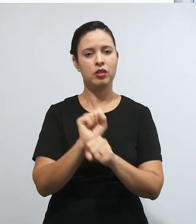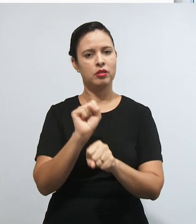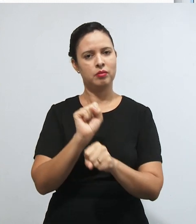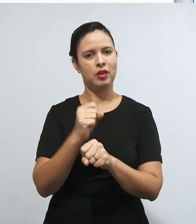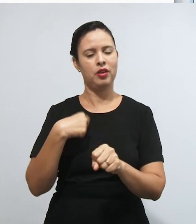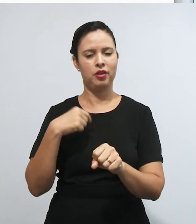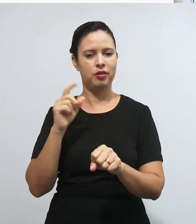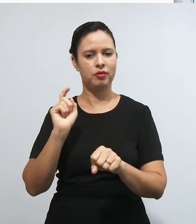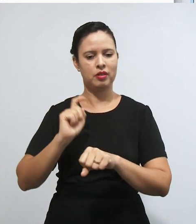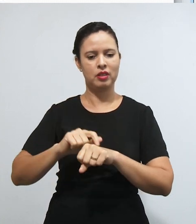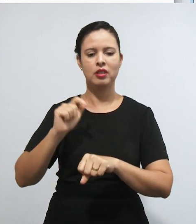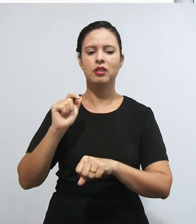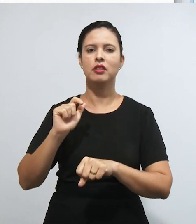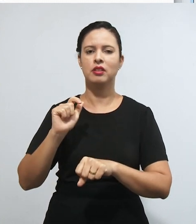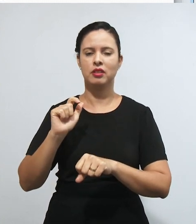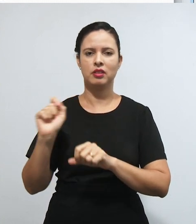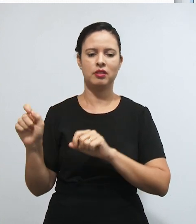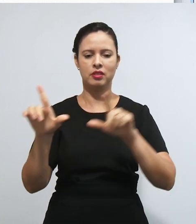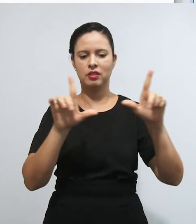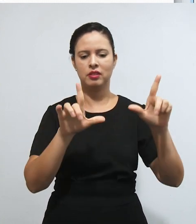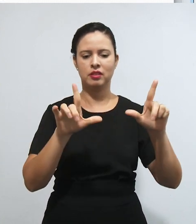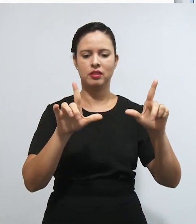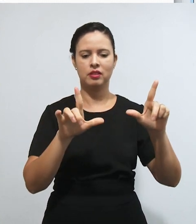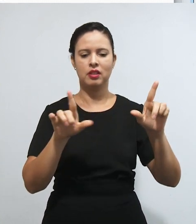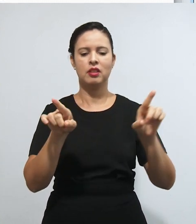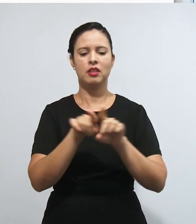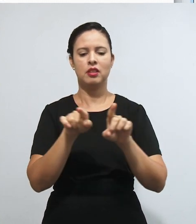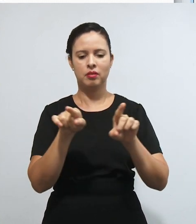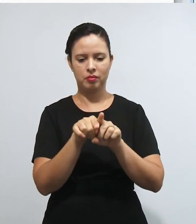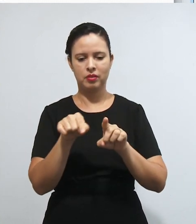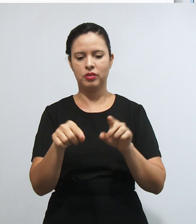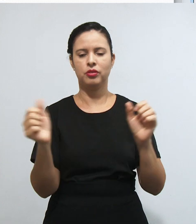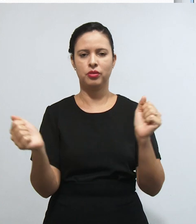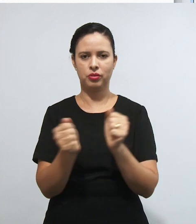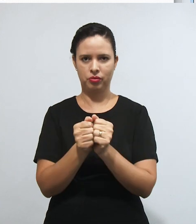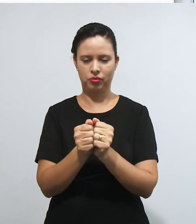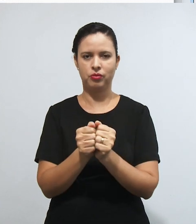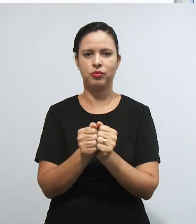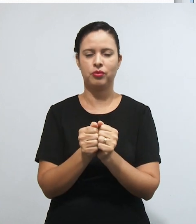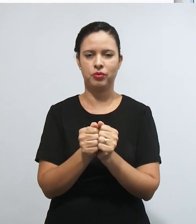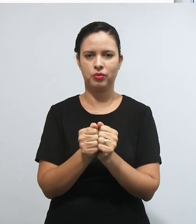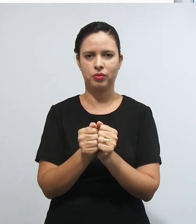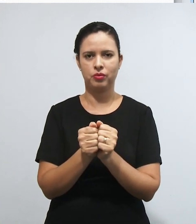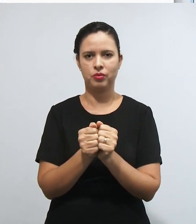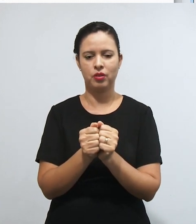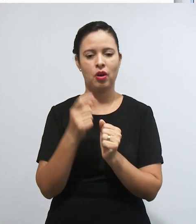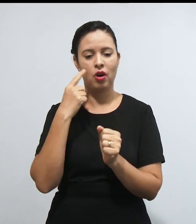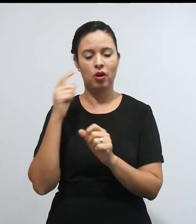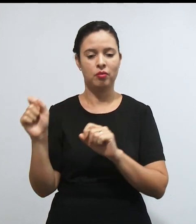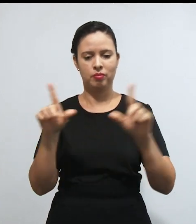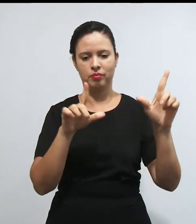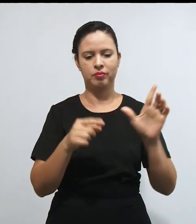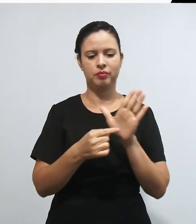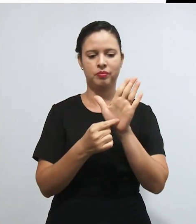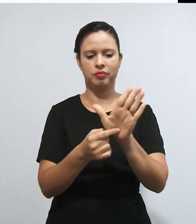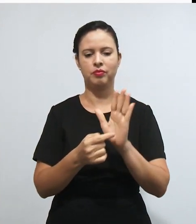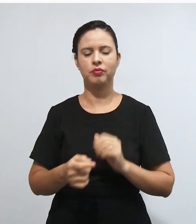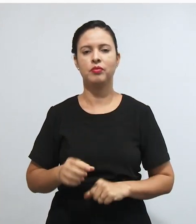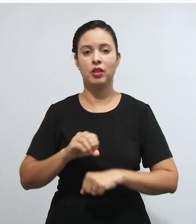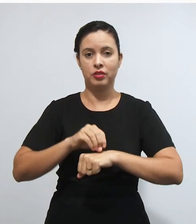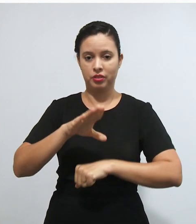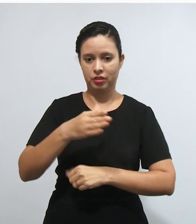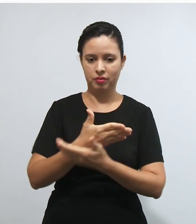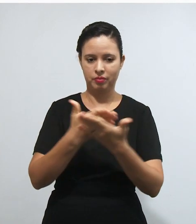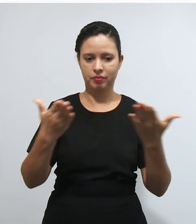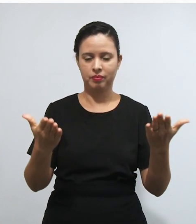clicar. Né? E quando eu clico nesse, automático, esse aqui também entra junto. Tá? Então, eu vou até rodar esse aqui, ó, que é uma dica que eu dou para